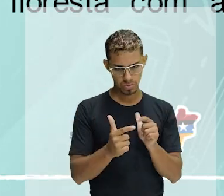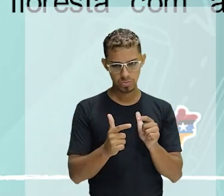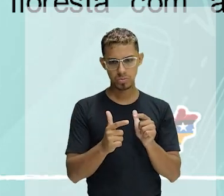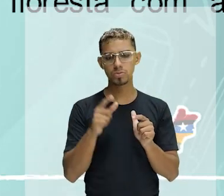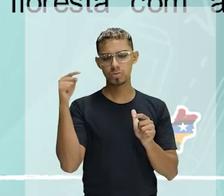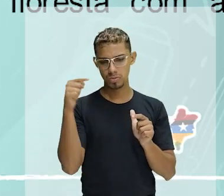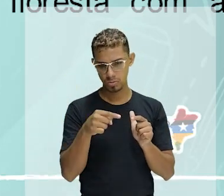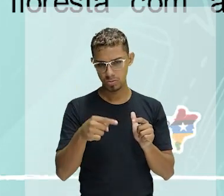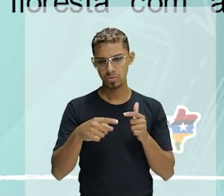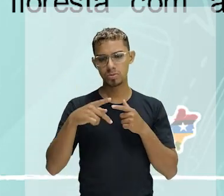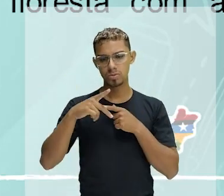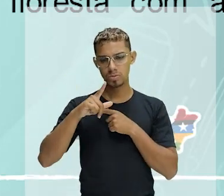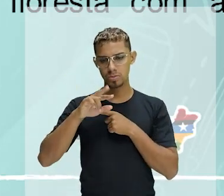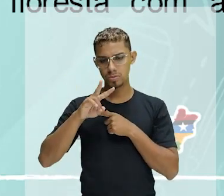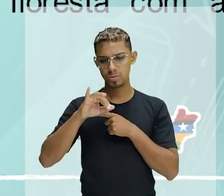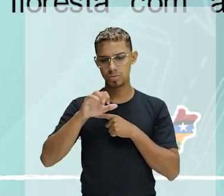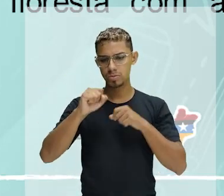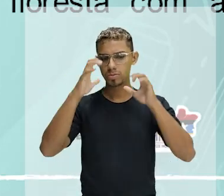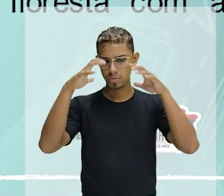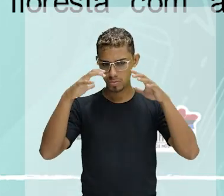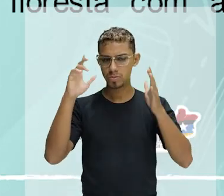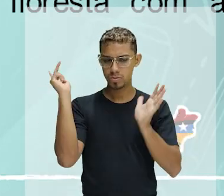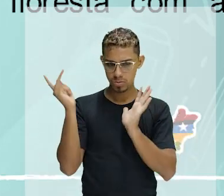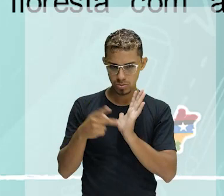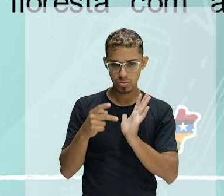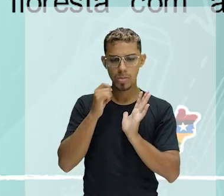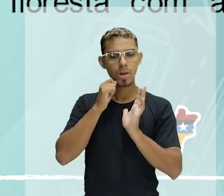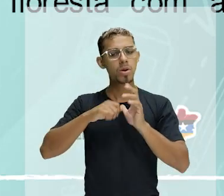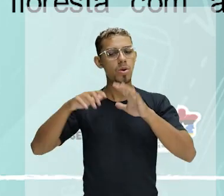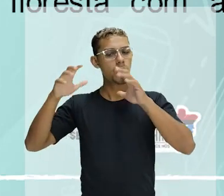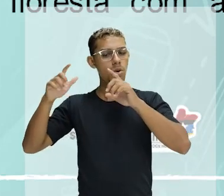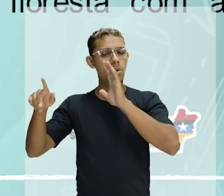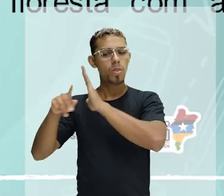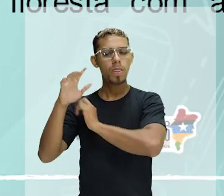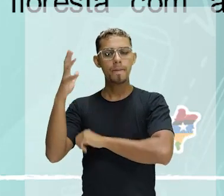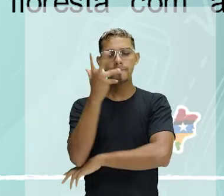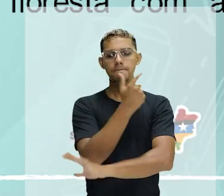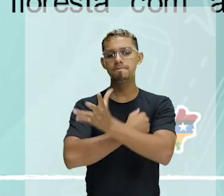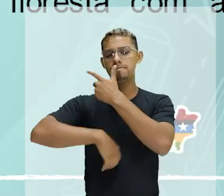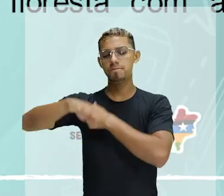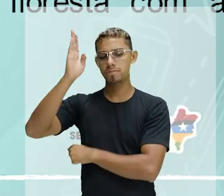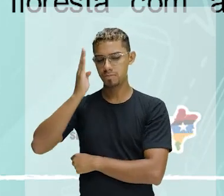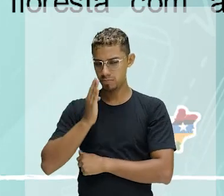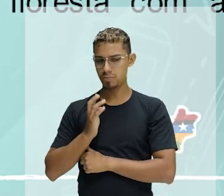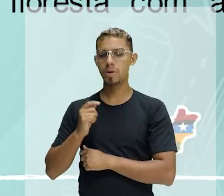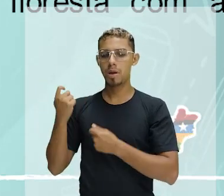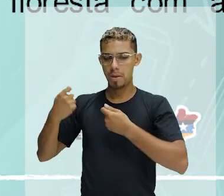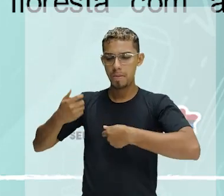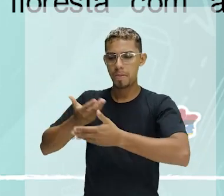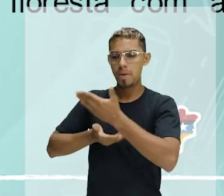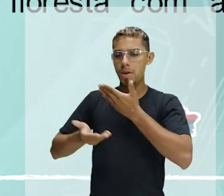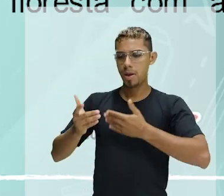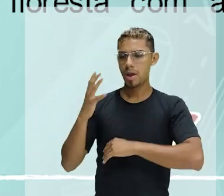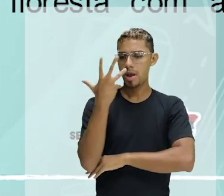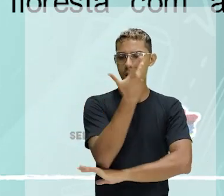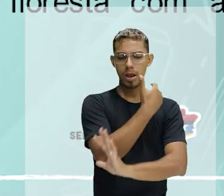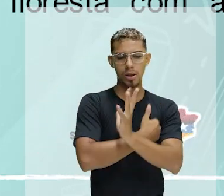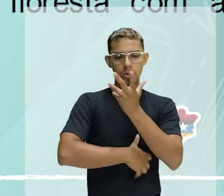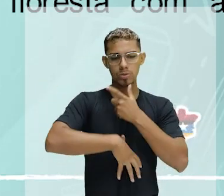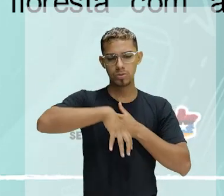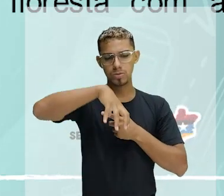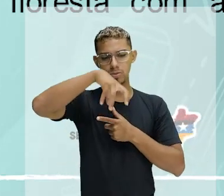que metade das chuvas que ocorrem nas florestas tropicais são resultantes da evapotranspiração? Sim, da troca da água com a floresta. Isso aqui é